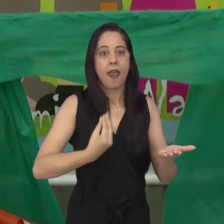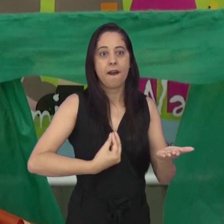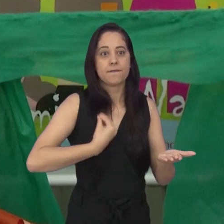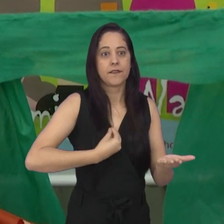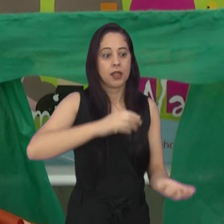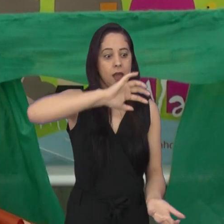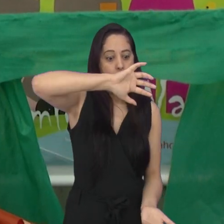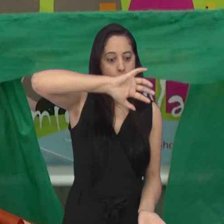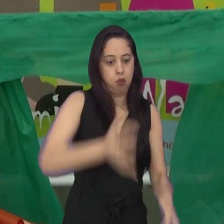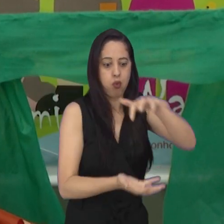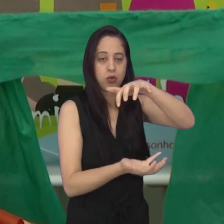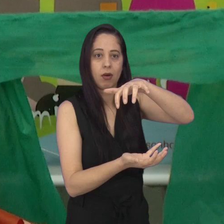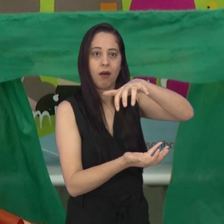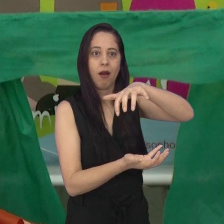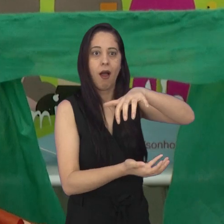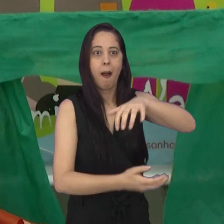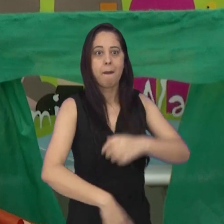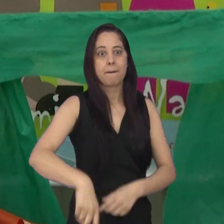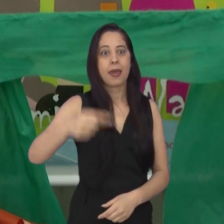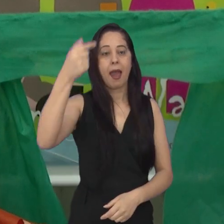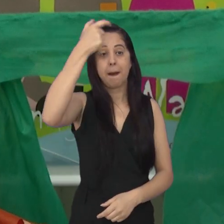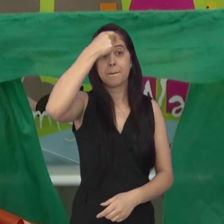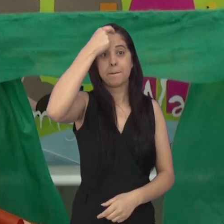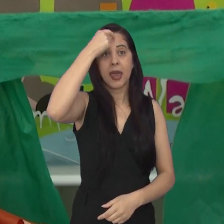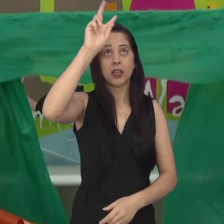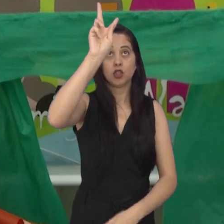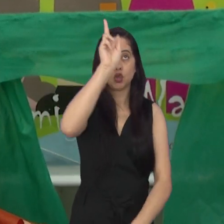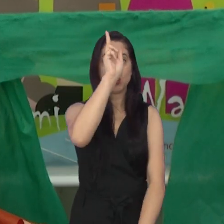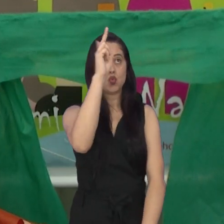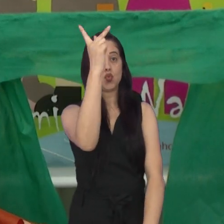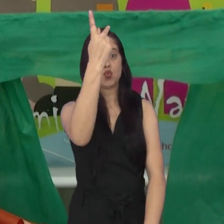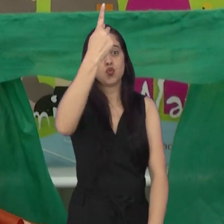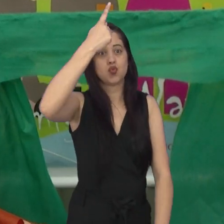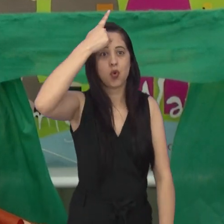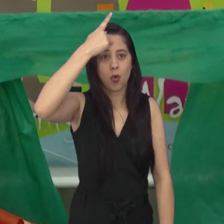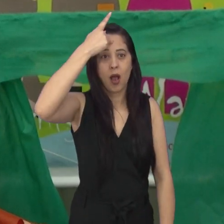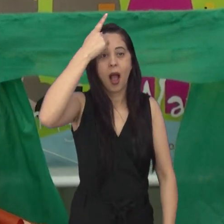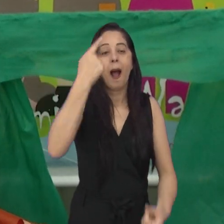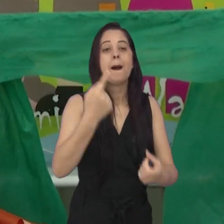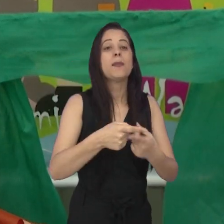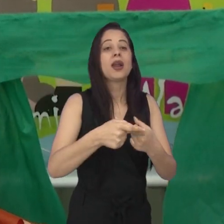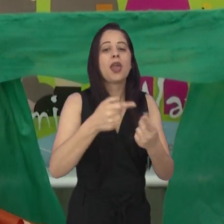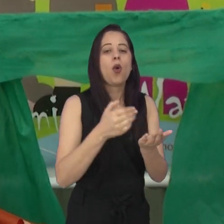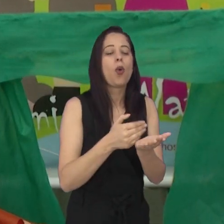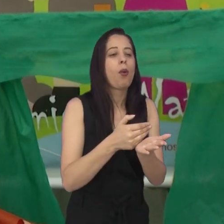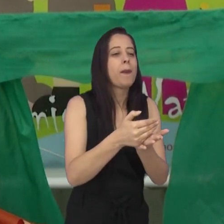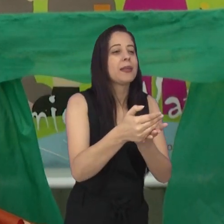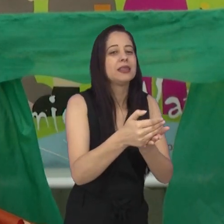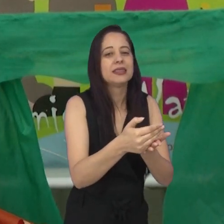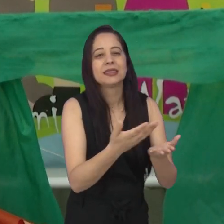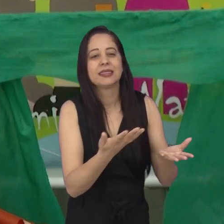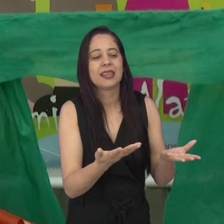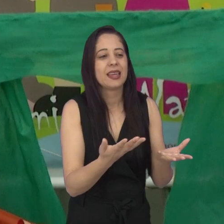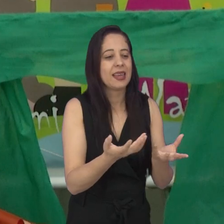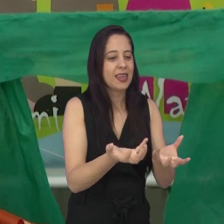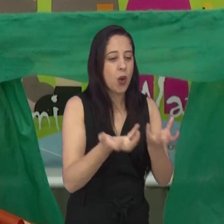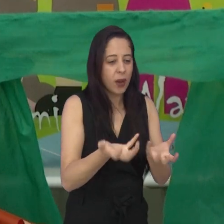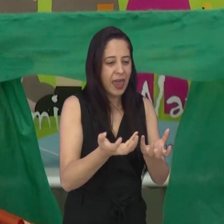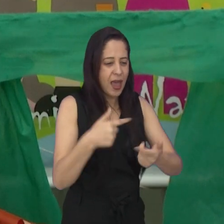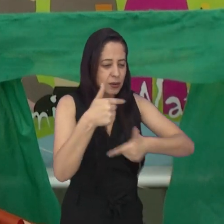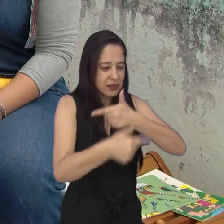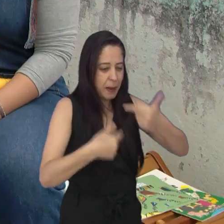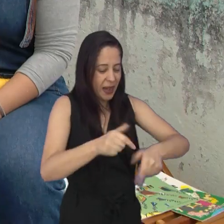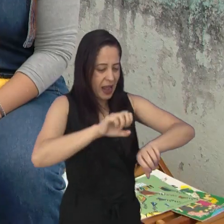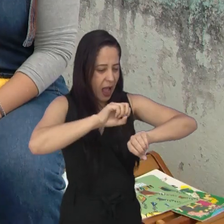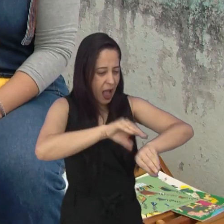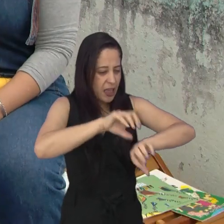comigo do nada, algo que eu comecei a querer fazer com criança, com educação e